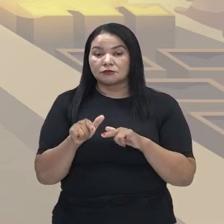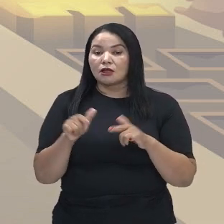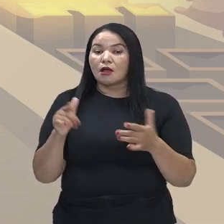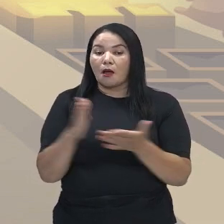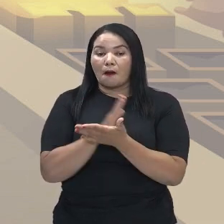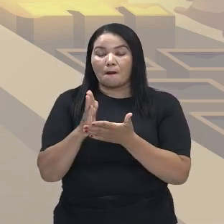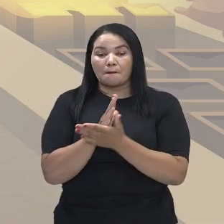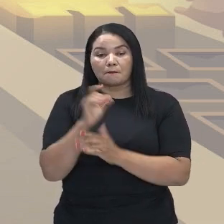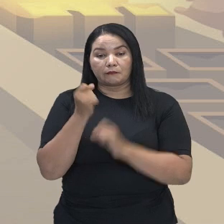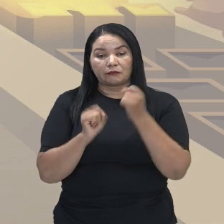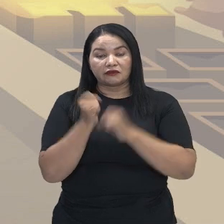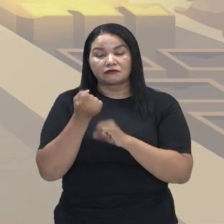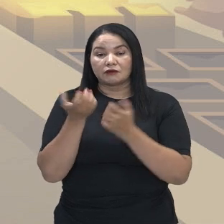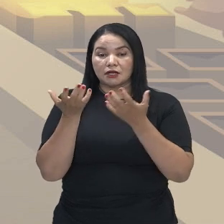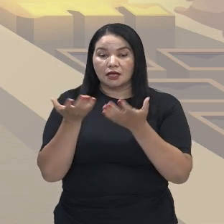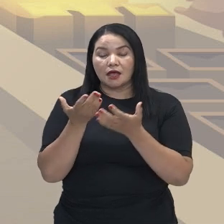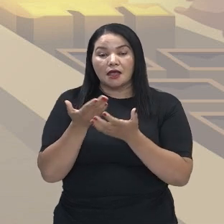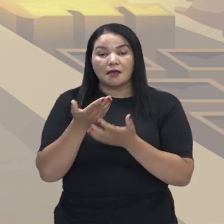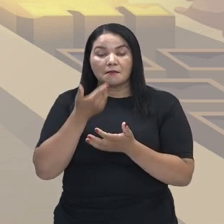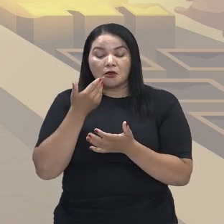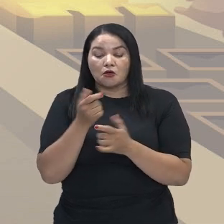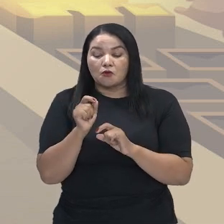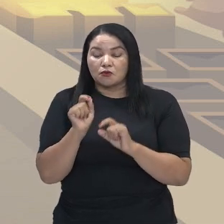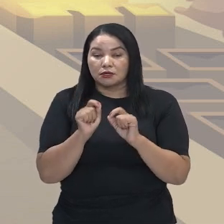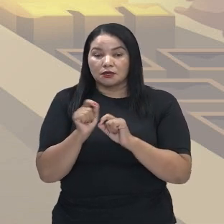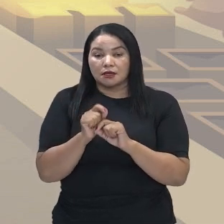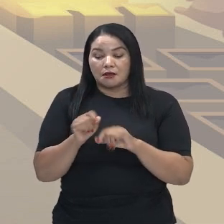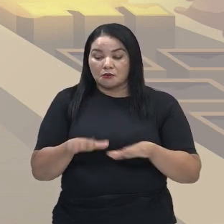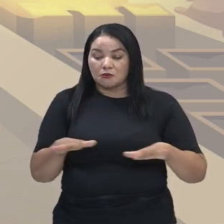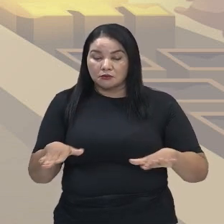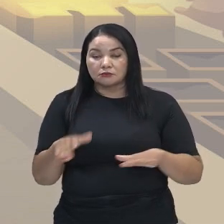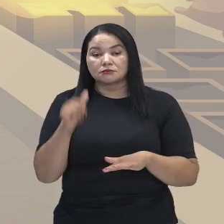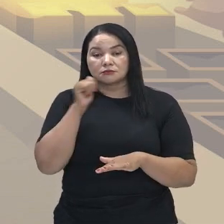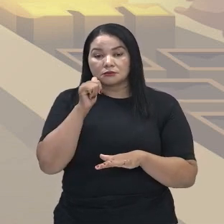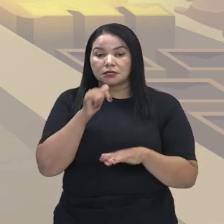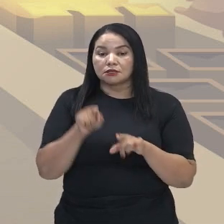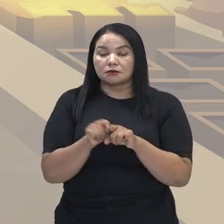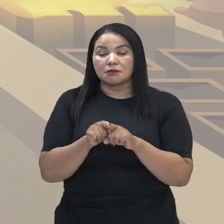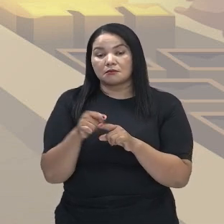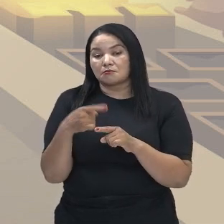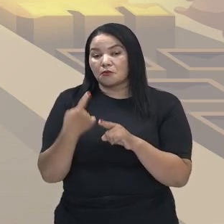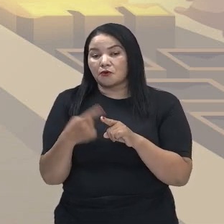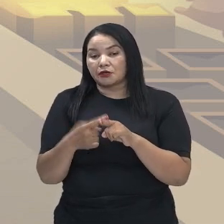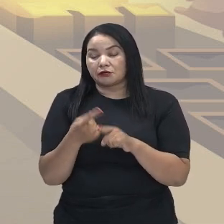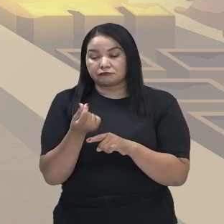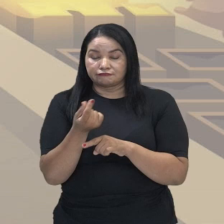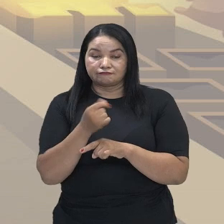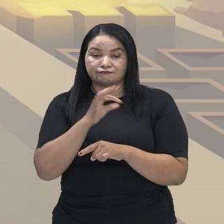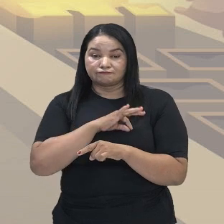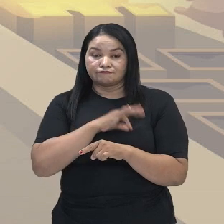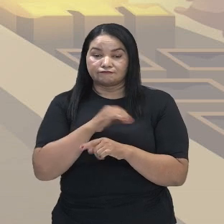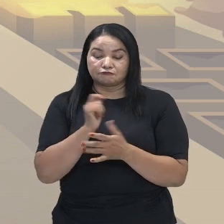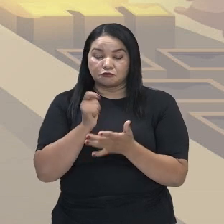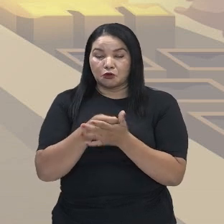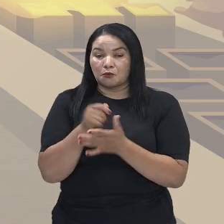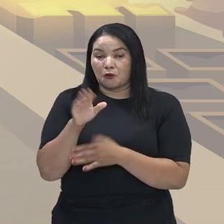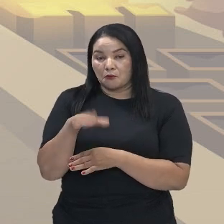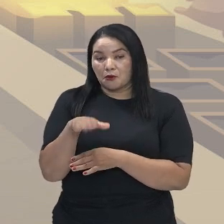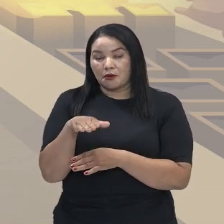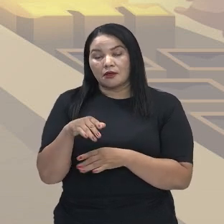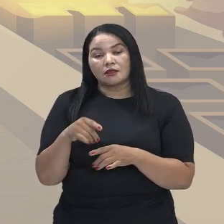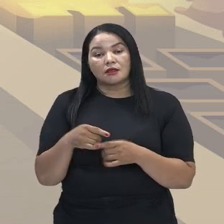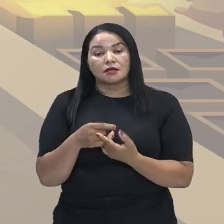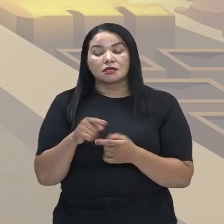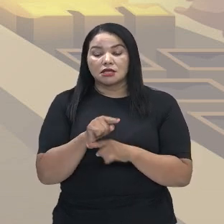obra feminina infantil porque ela era mais barata e era um grupo social que não reclamava